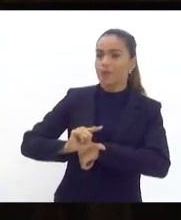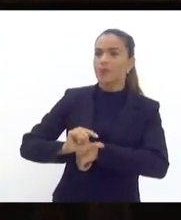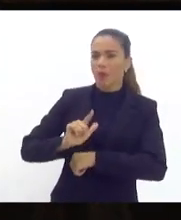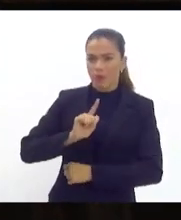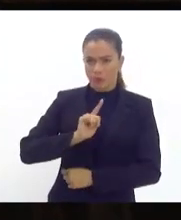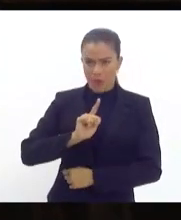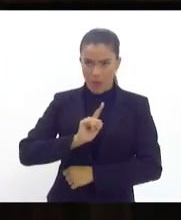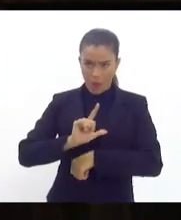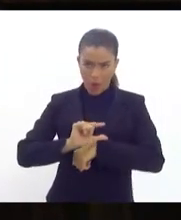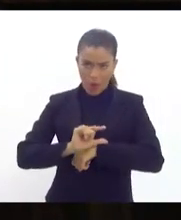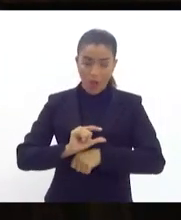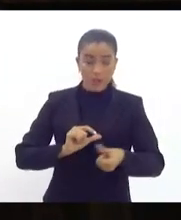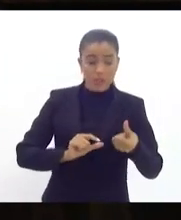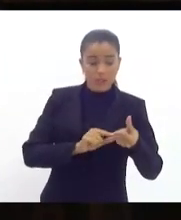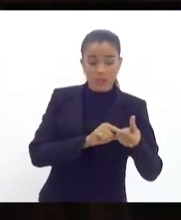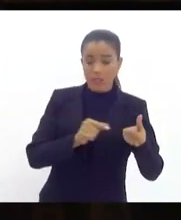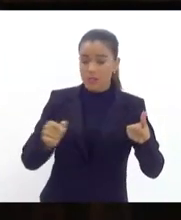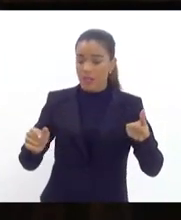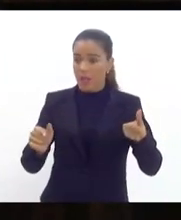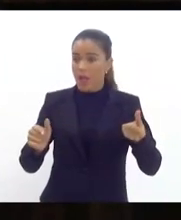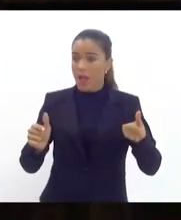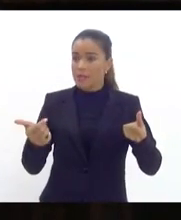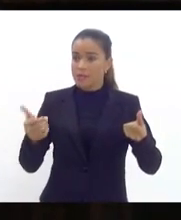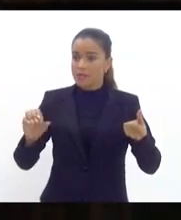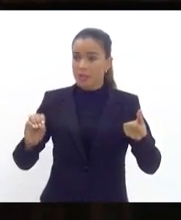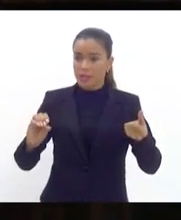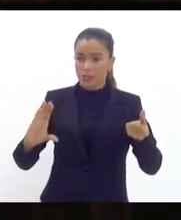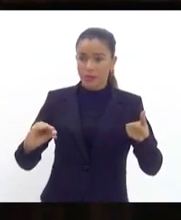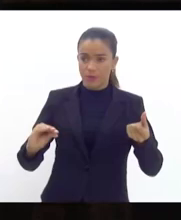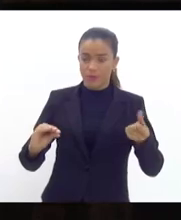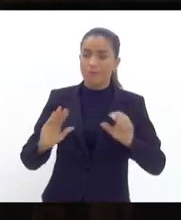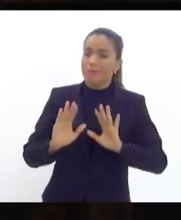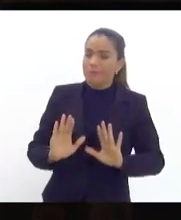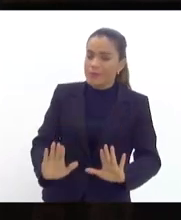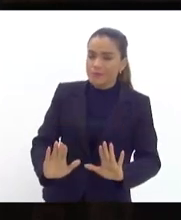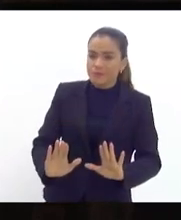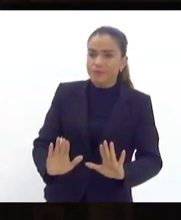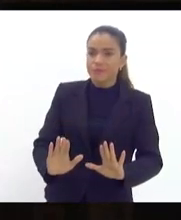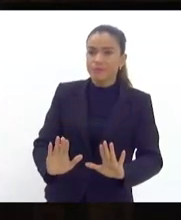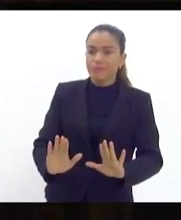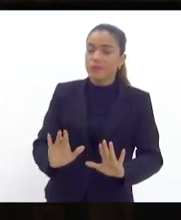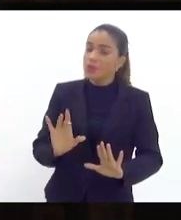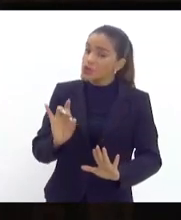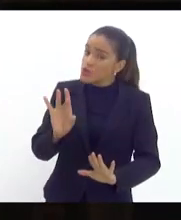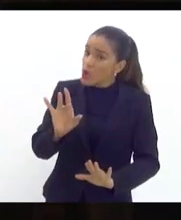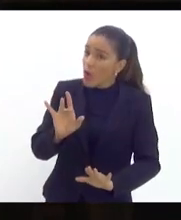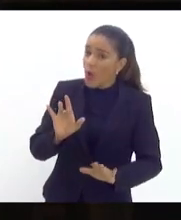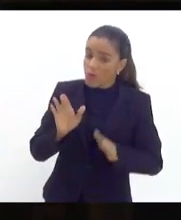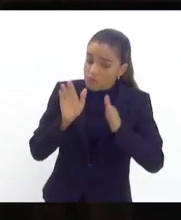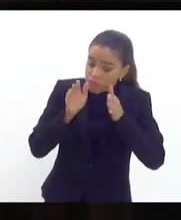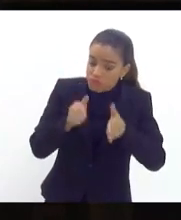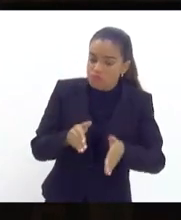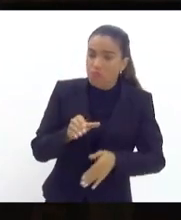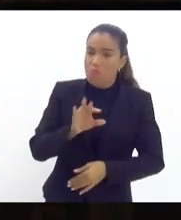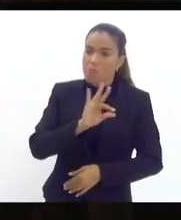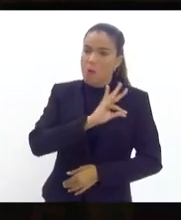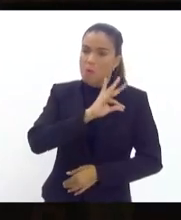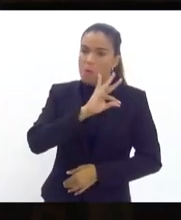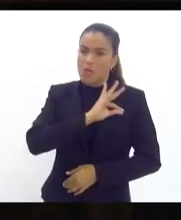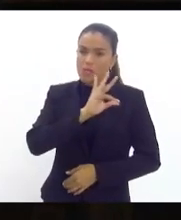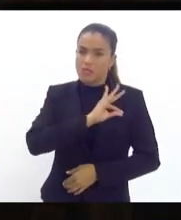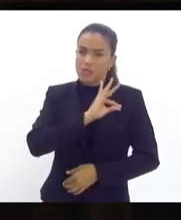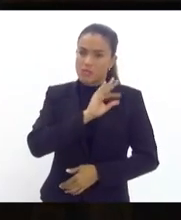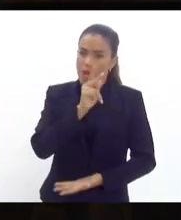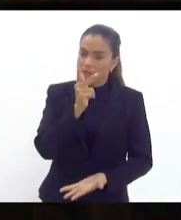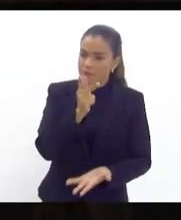temos o horário de 6 às 22 só que é só para os policiais fixos são